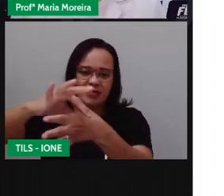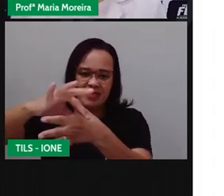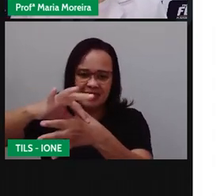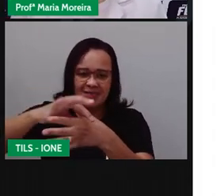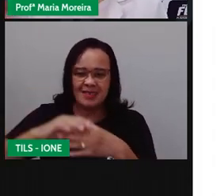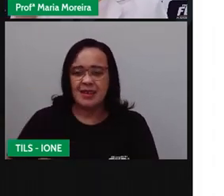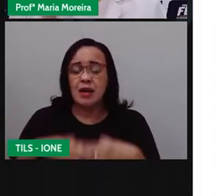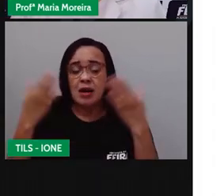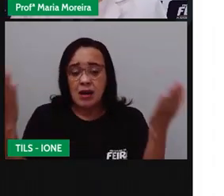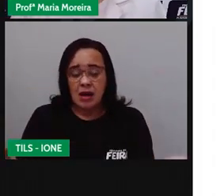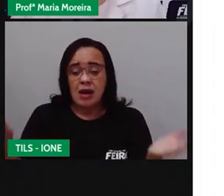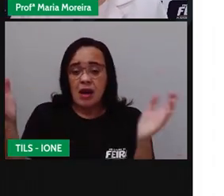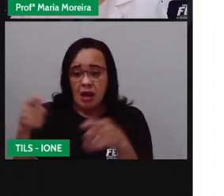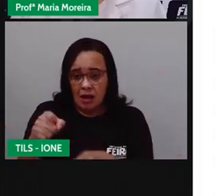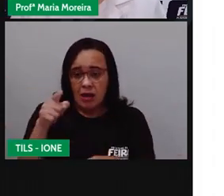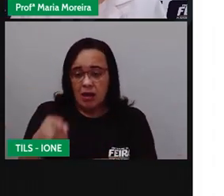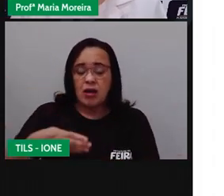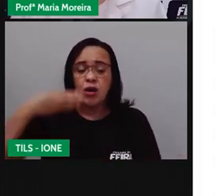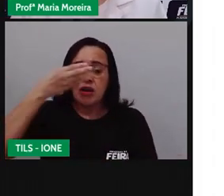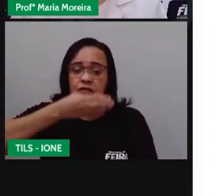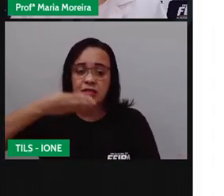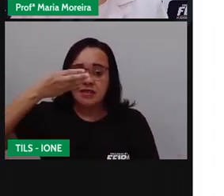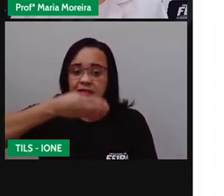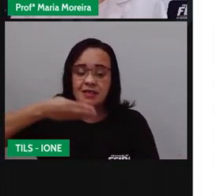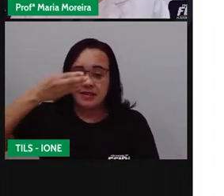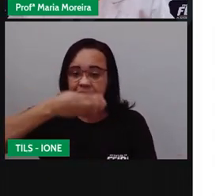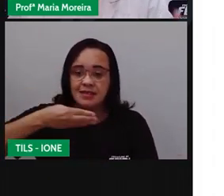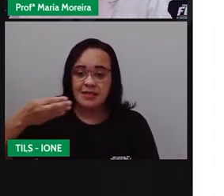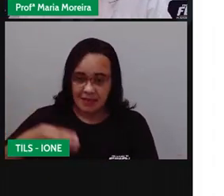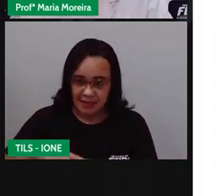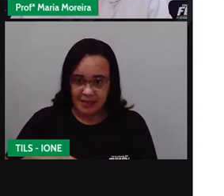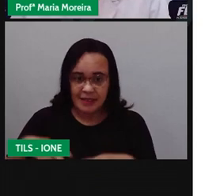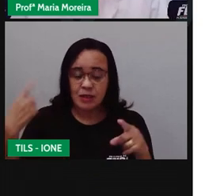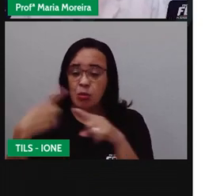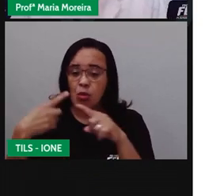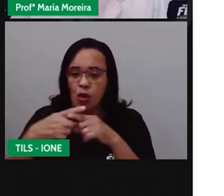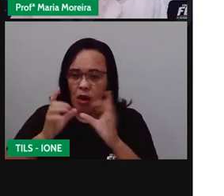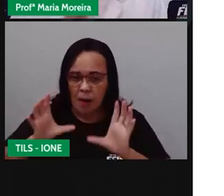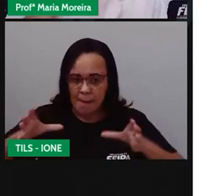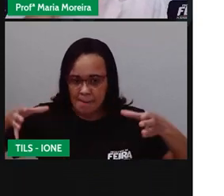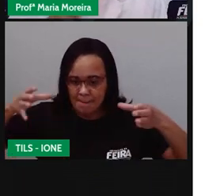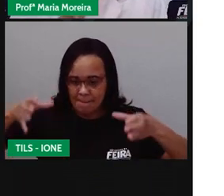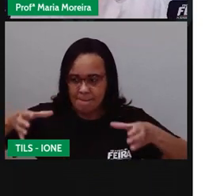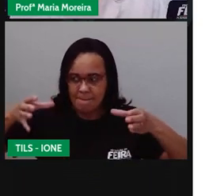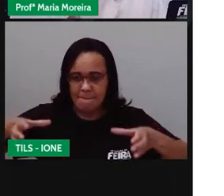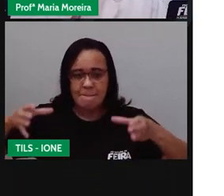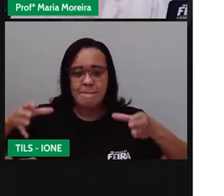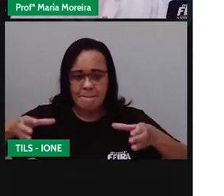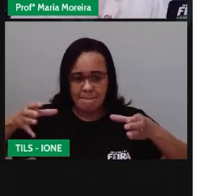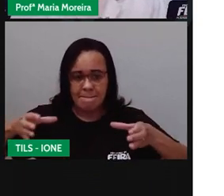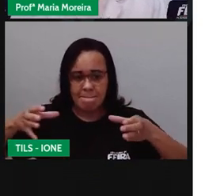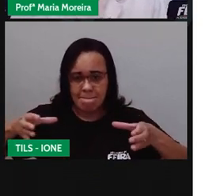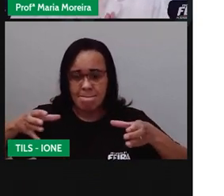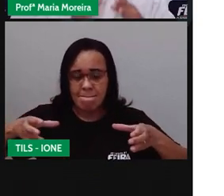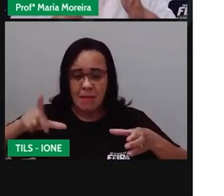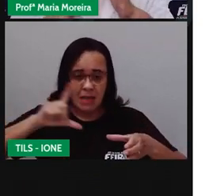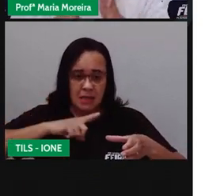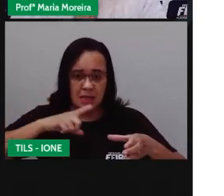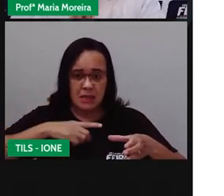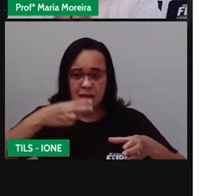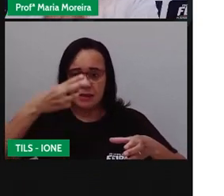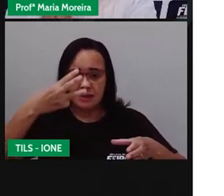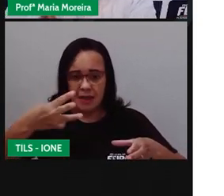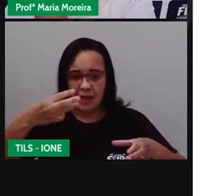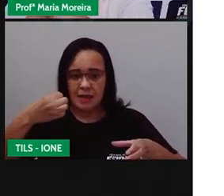que é também chamado de pack de refrigerante, porque é um pacote com o quê? 3, né? Você vê